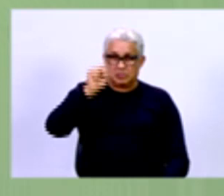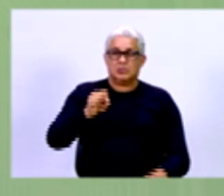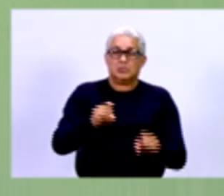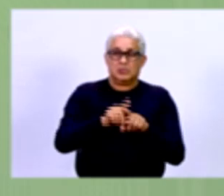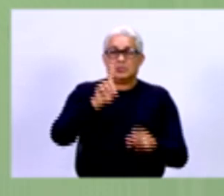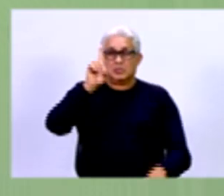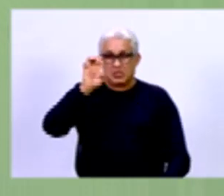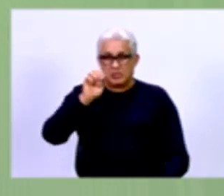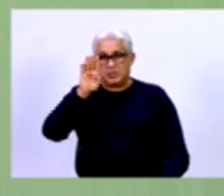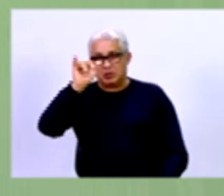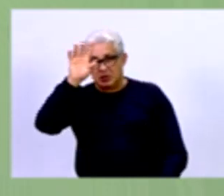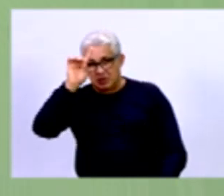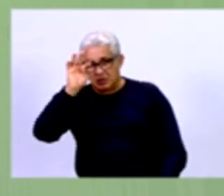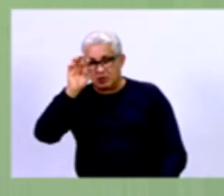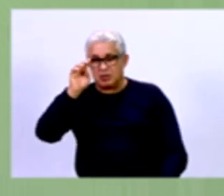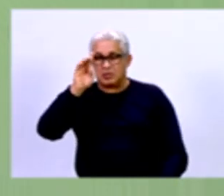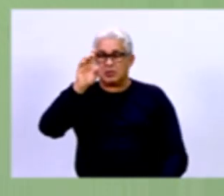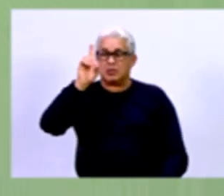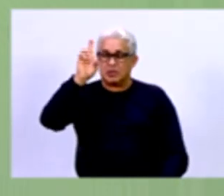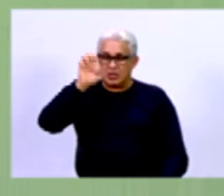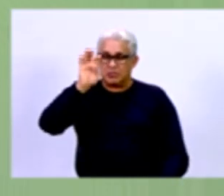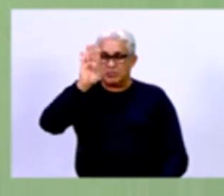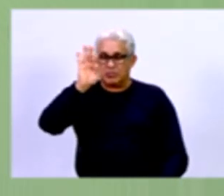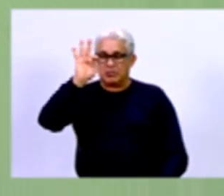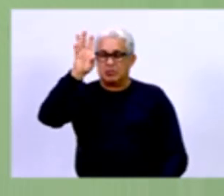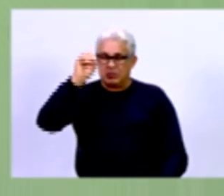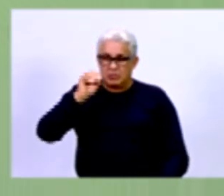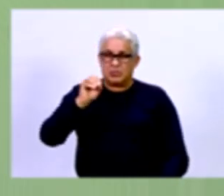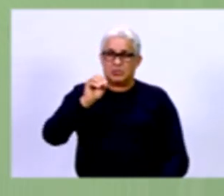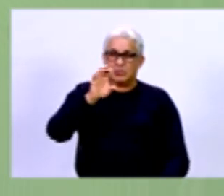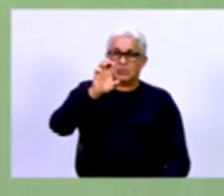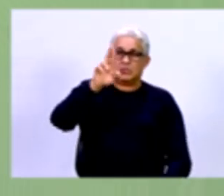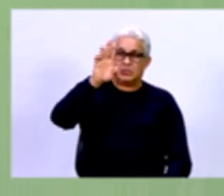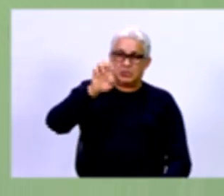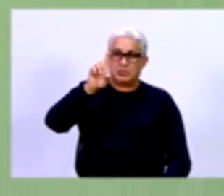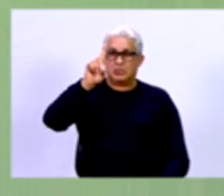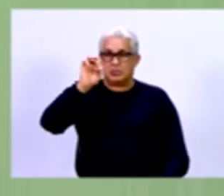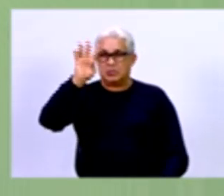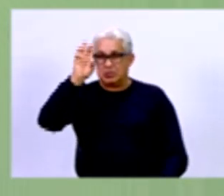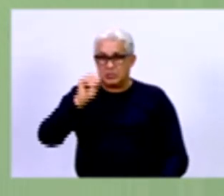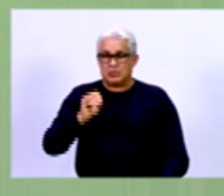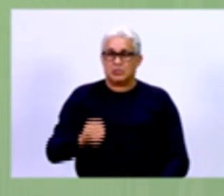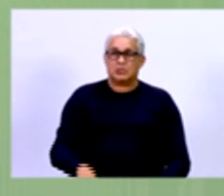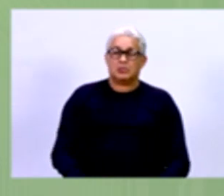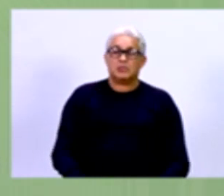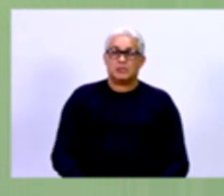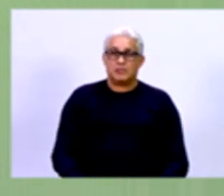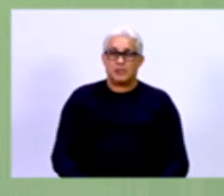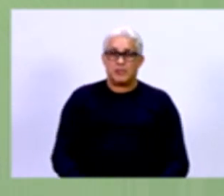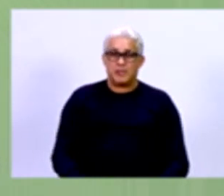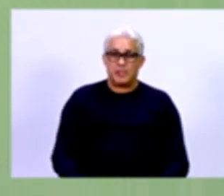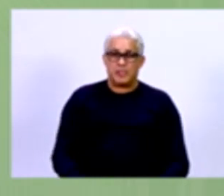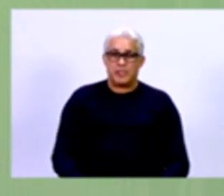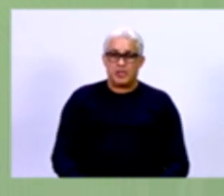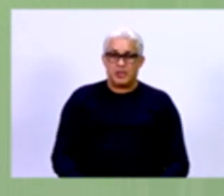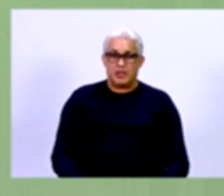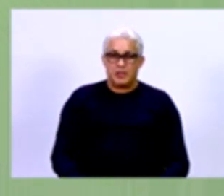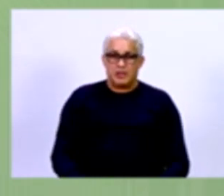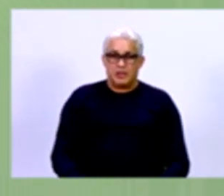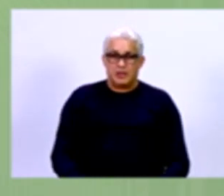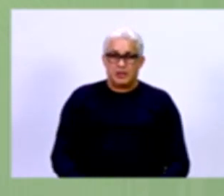ver as obrigações e na forma dos débitos e os créditos nos registros